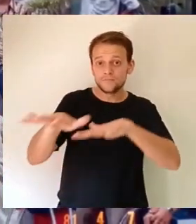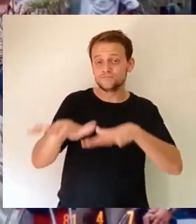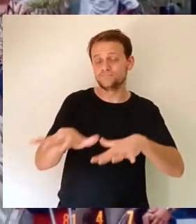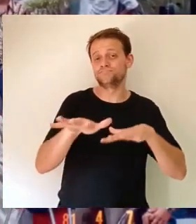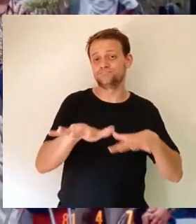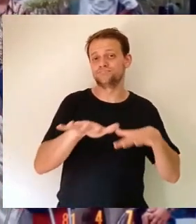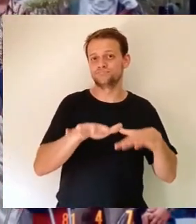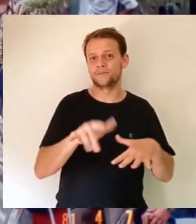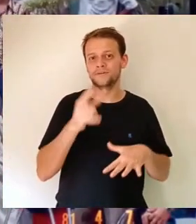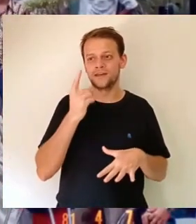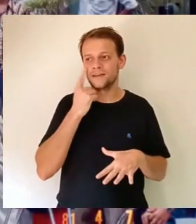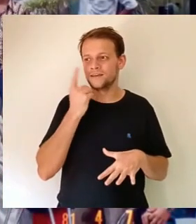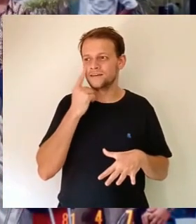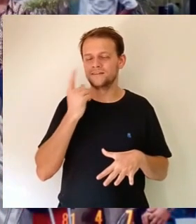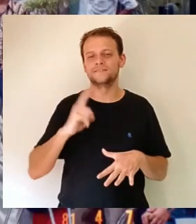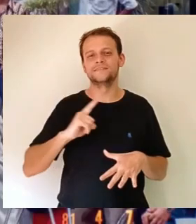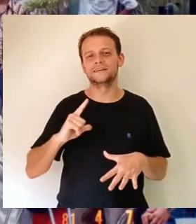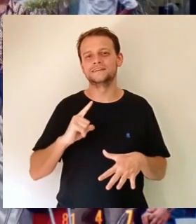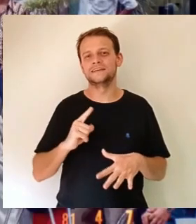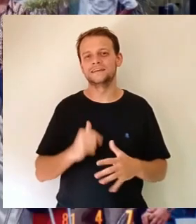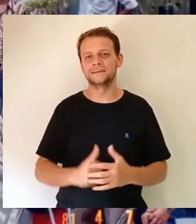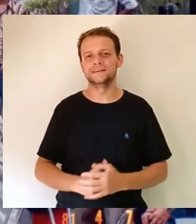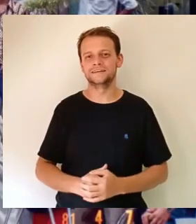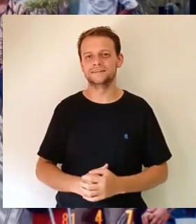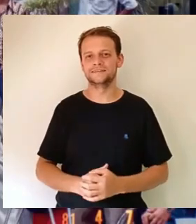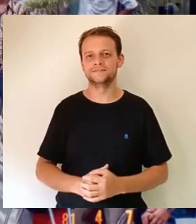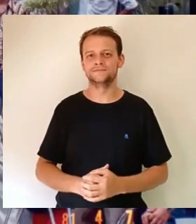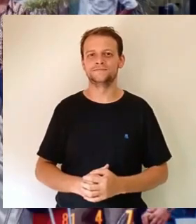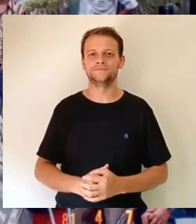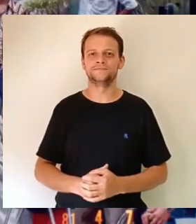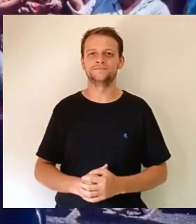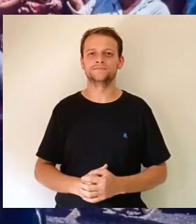eles estavam fazendo uma manifestação, né, e você vê que eles têm